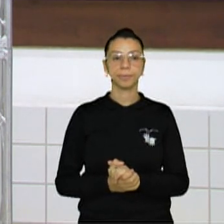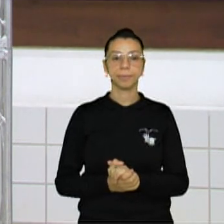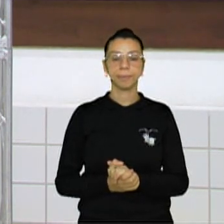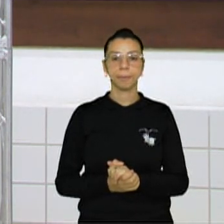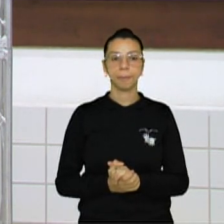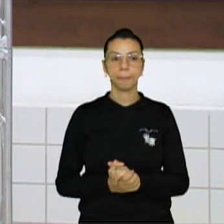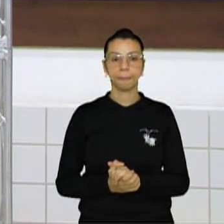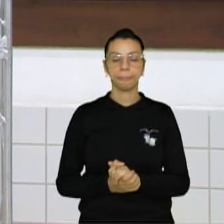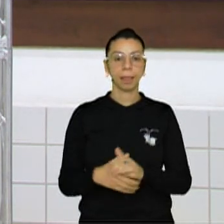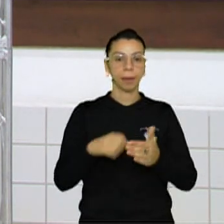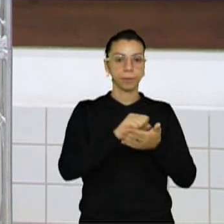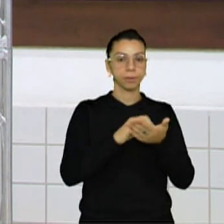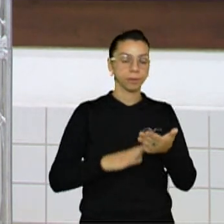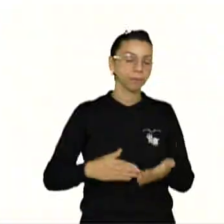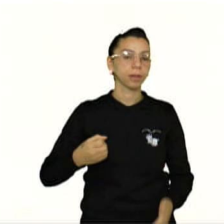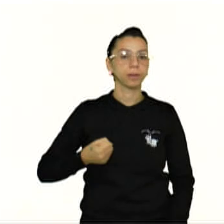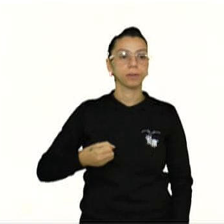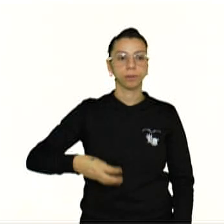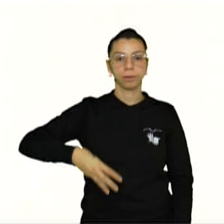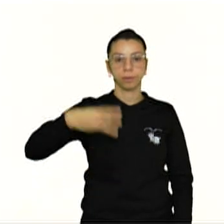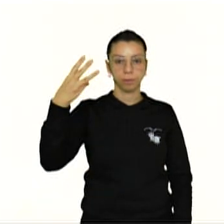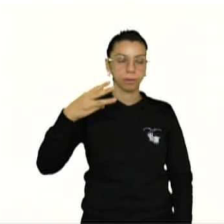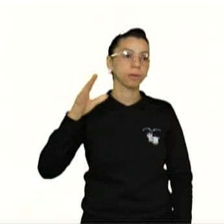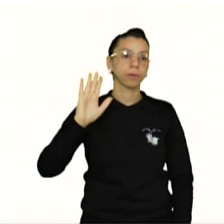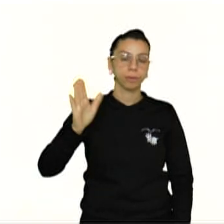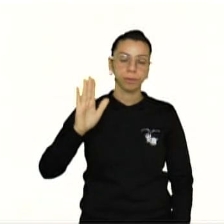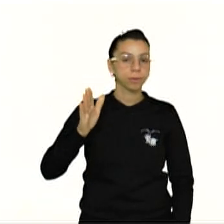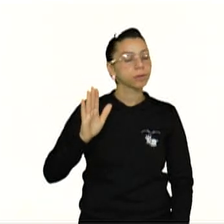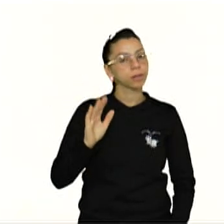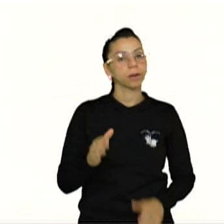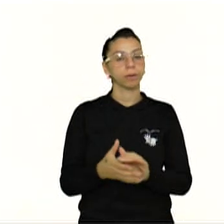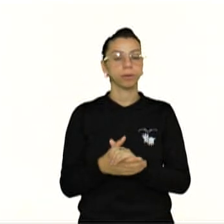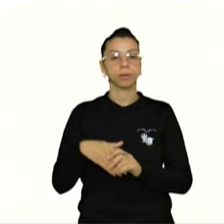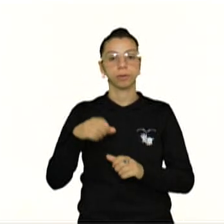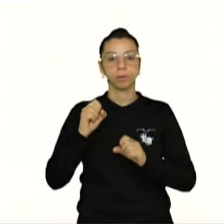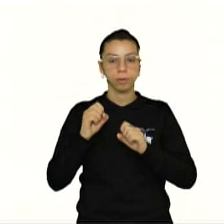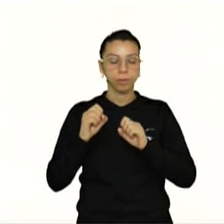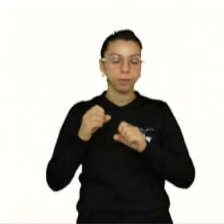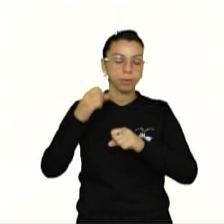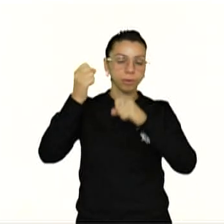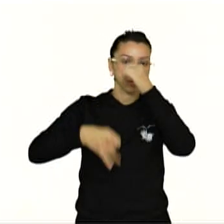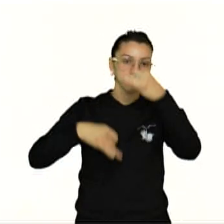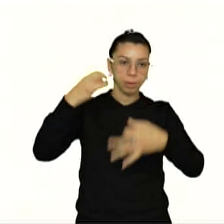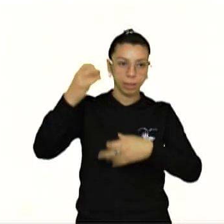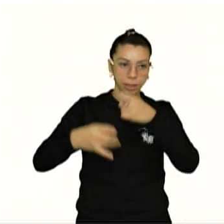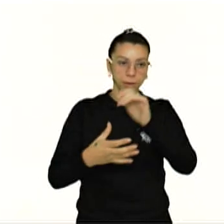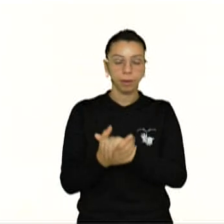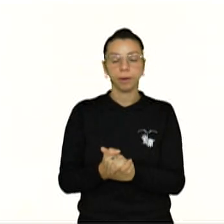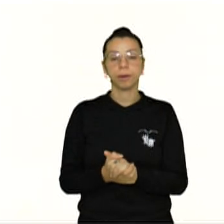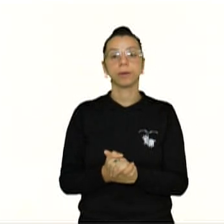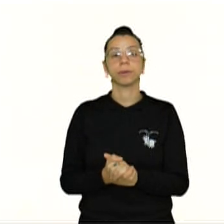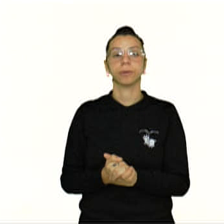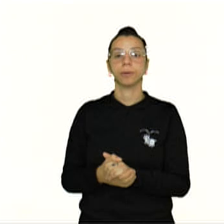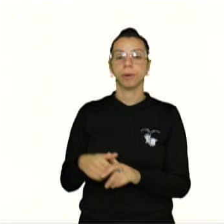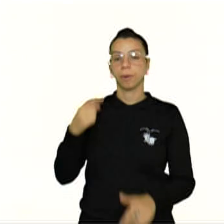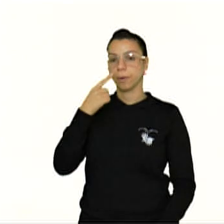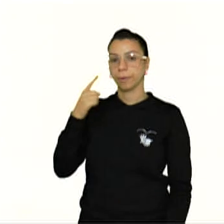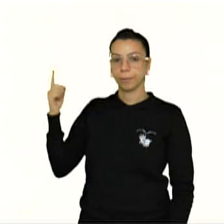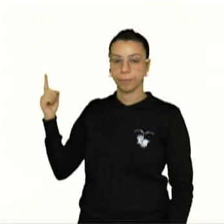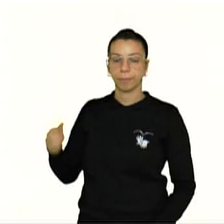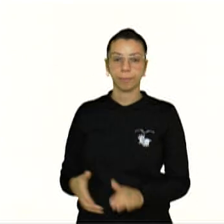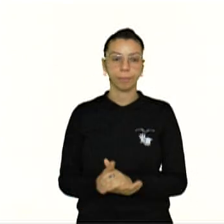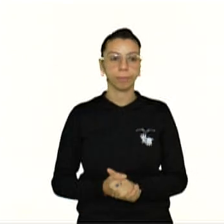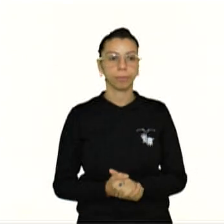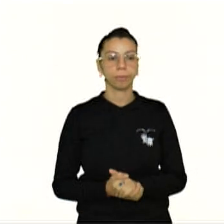A atividade 3, a professora coloca o que eu acabei de comentar, né? Olha lá, gente, aqui, ó, né? O 2 se destaque aqui, 4,